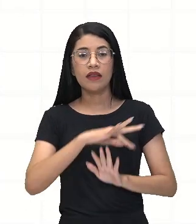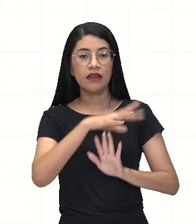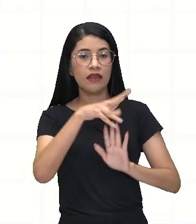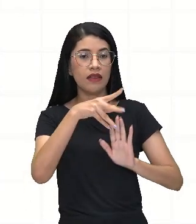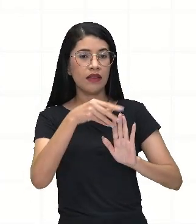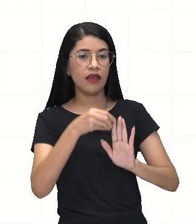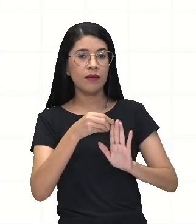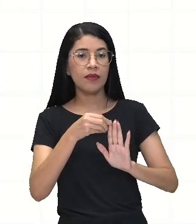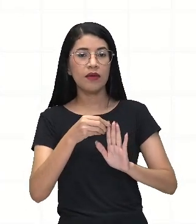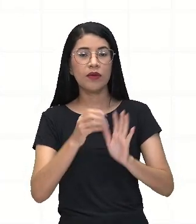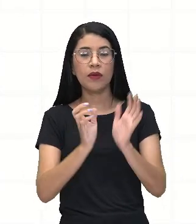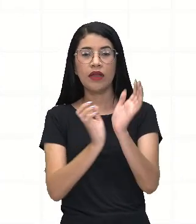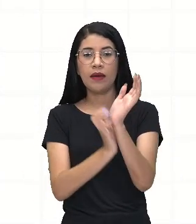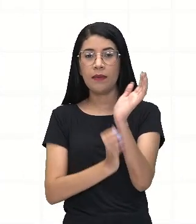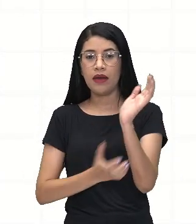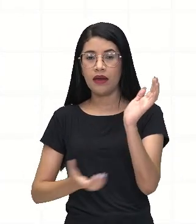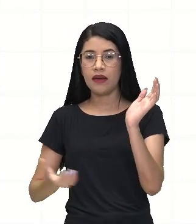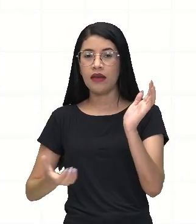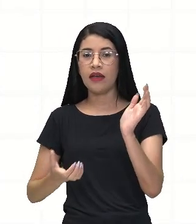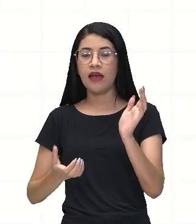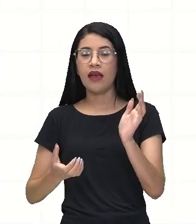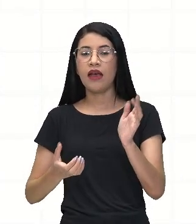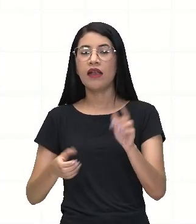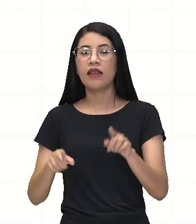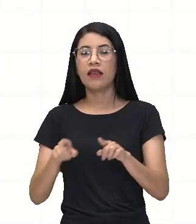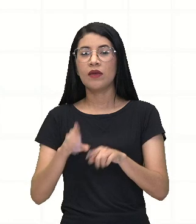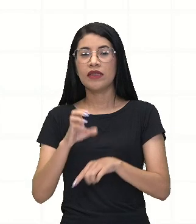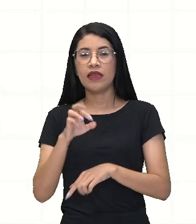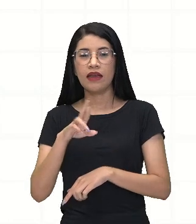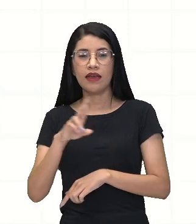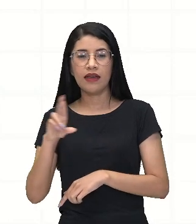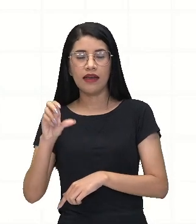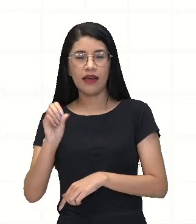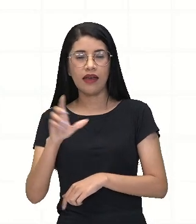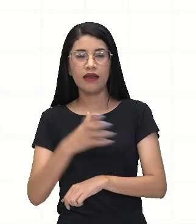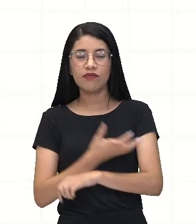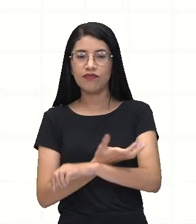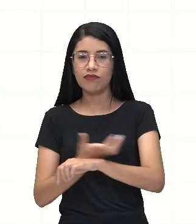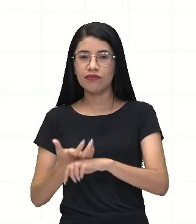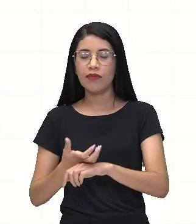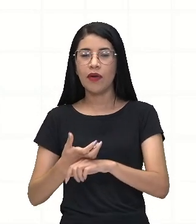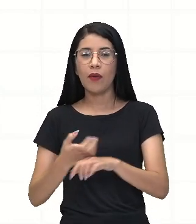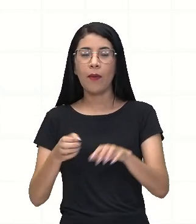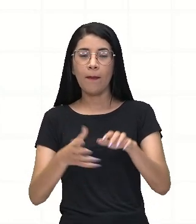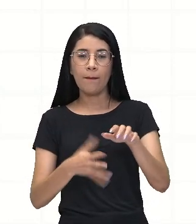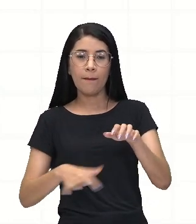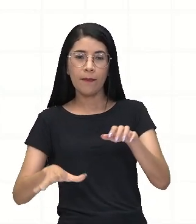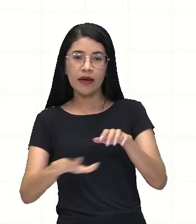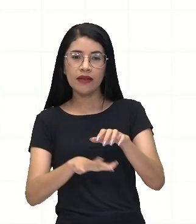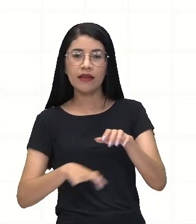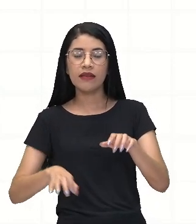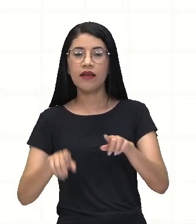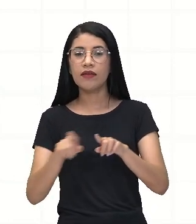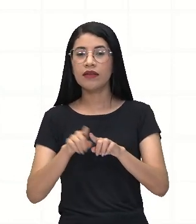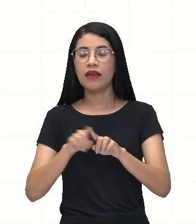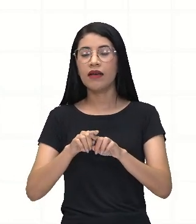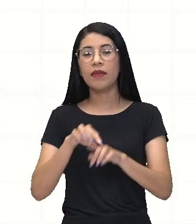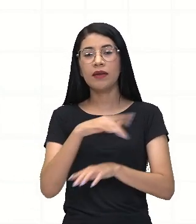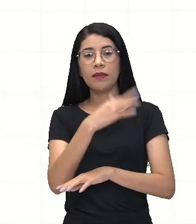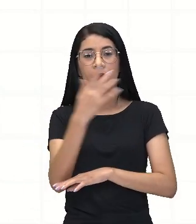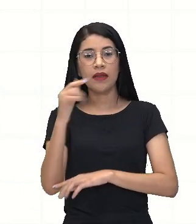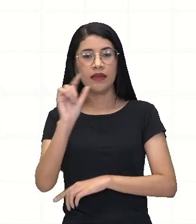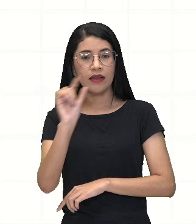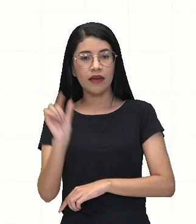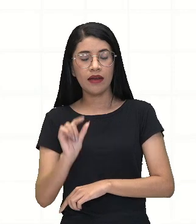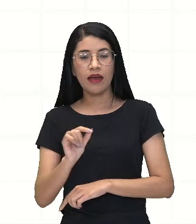Amazônia, a Caatinga, o Cerrado, o Pantanal, a Mata Atlântica e o Pampa,